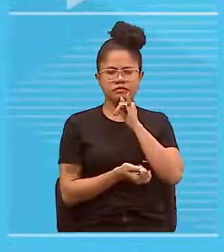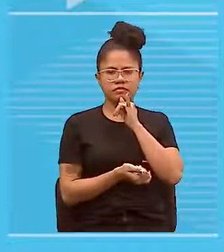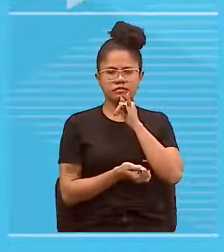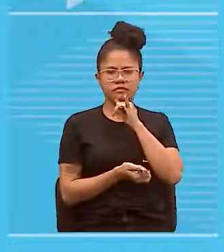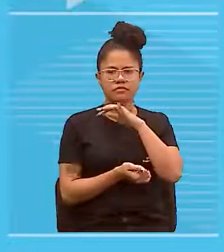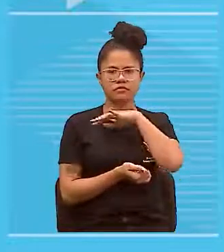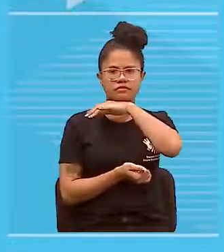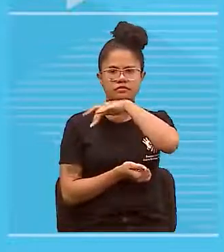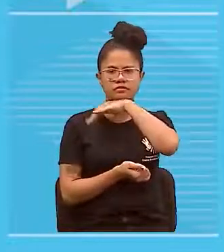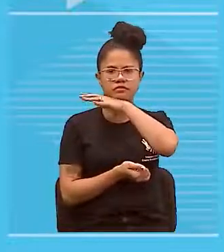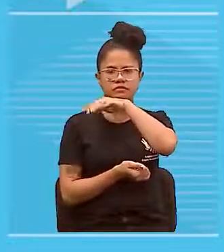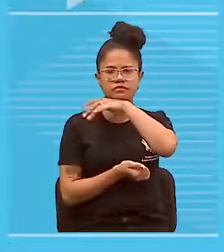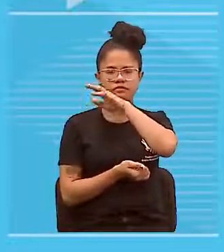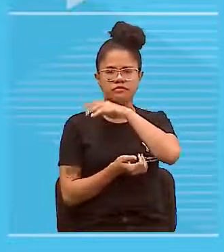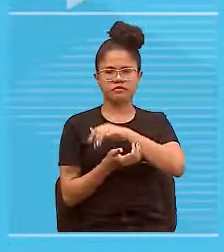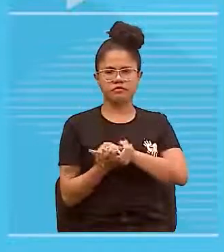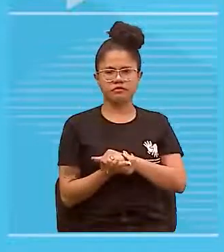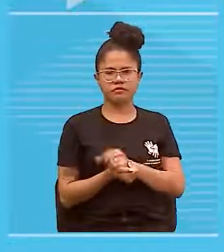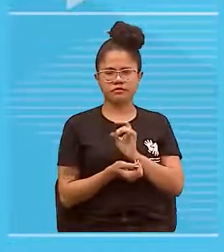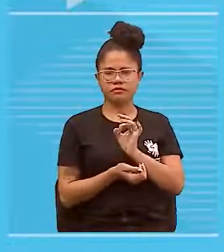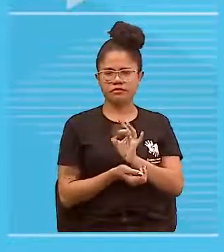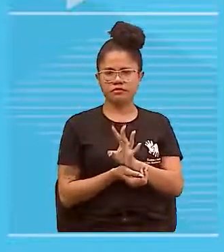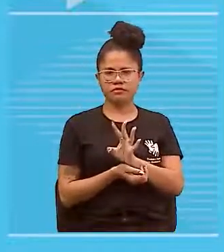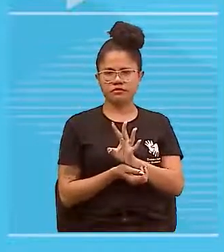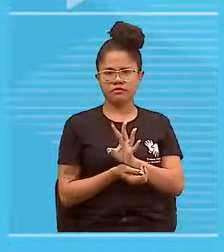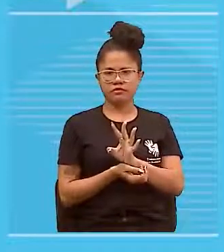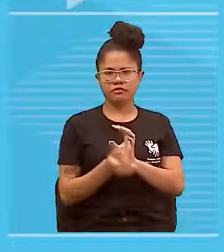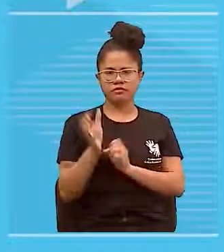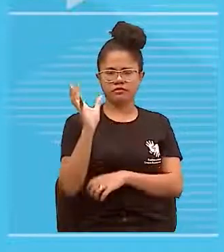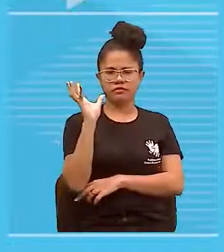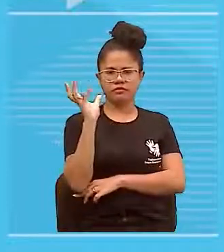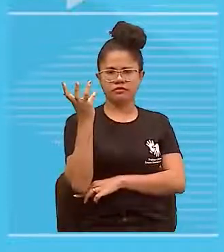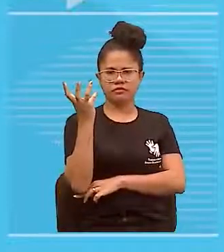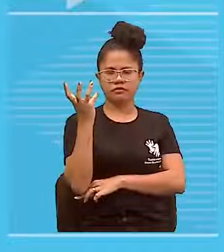caatinga? Diz aí um bicho que só tem na caatinga.